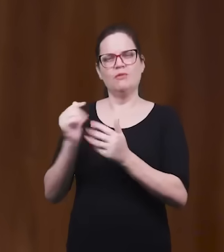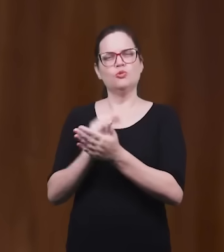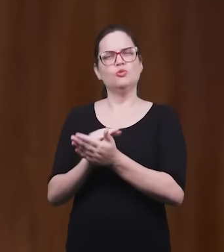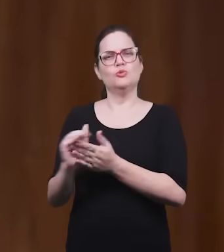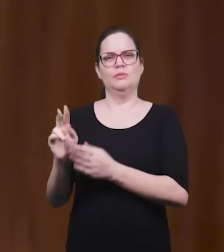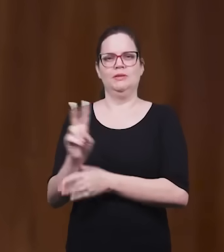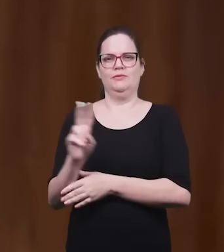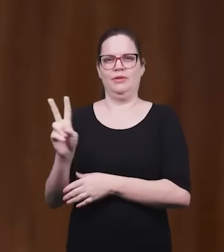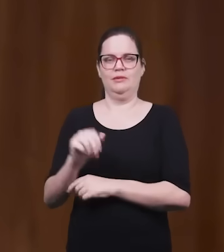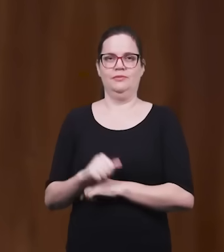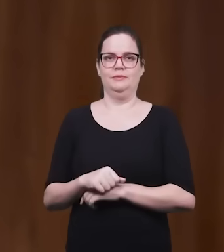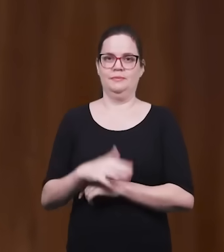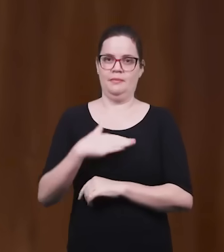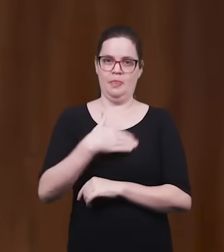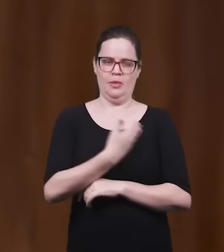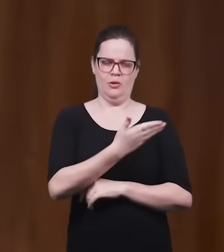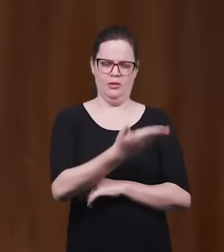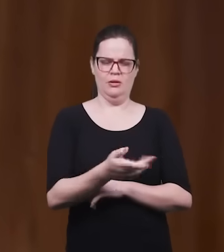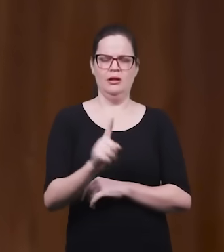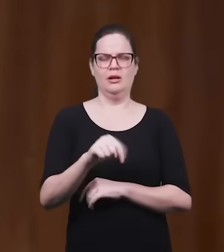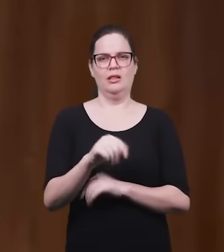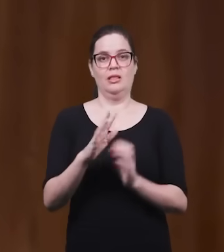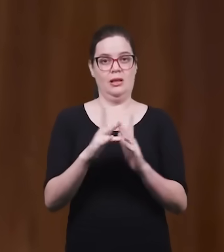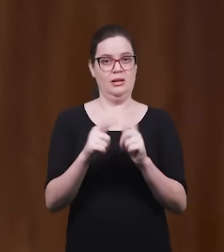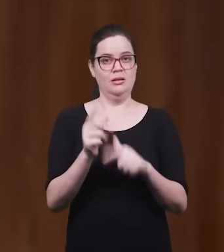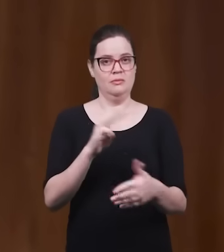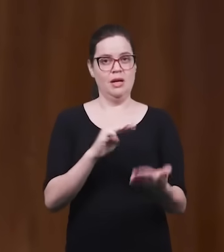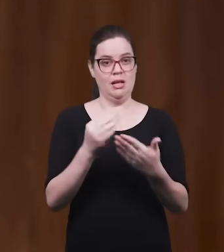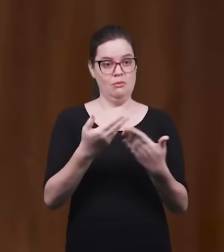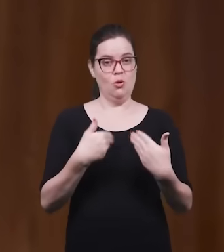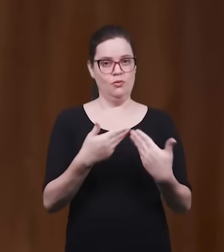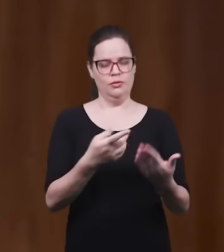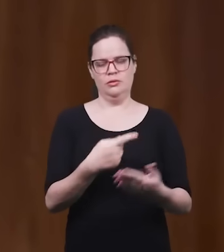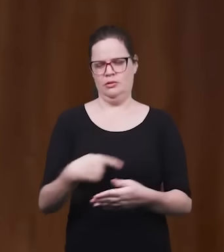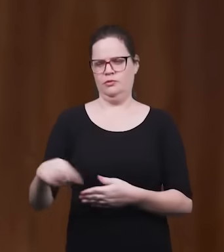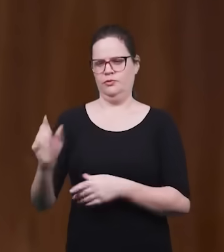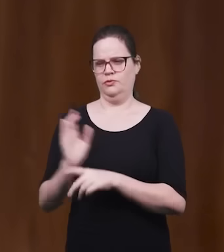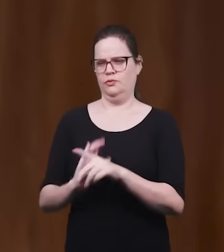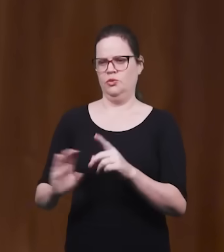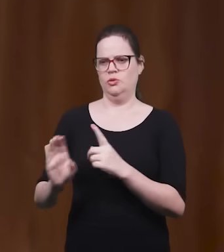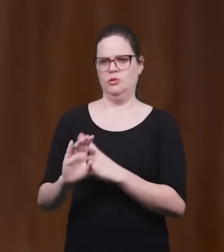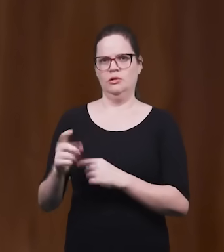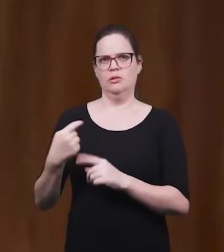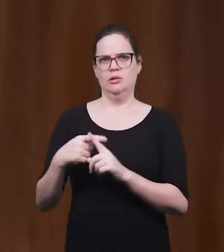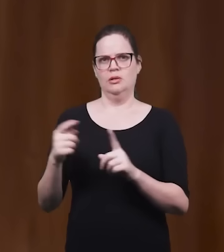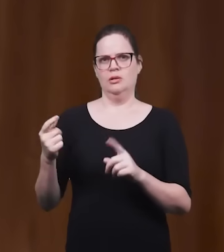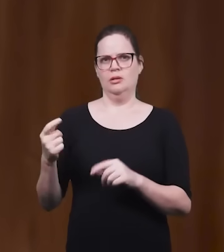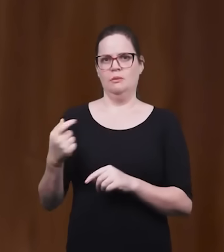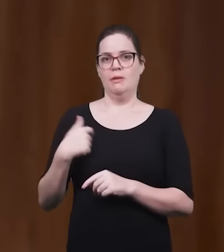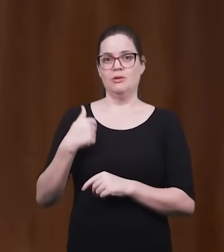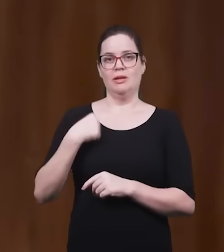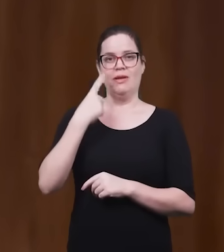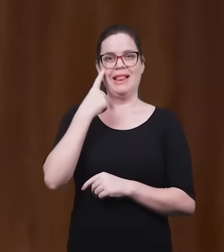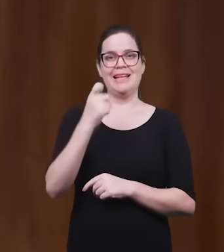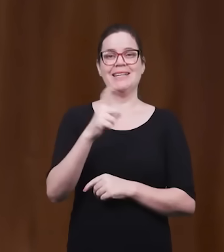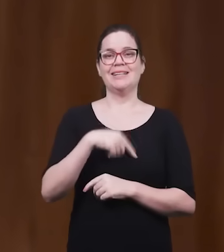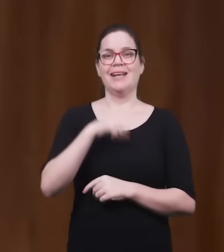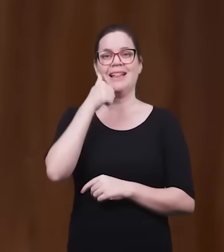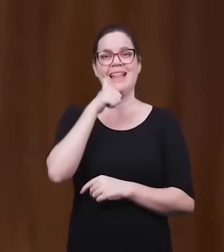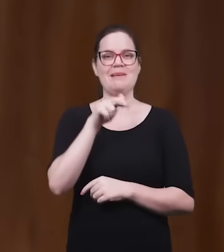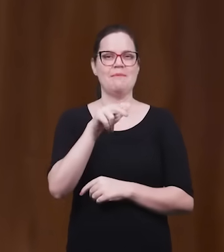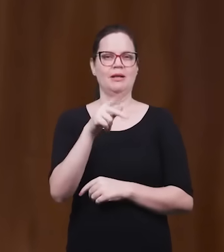Vila Velha. O colega era da igreja. E eu fui no culto, mais que eu estava interessado mais na irmã dele do que no